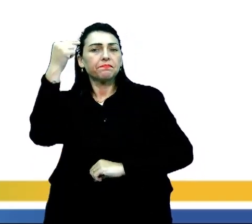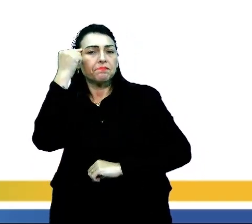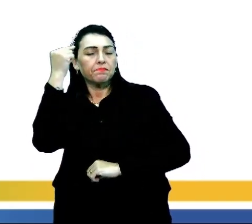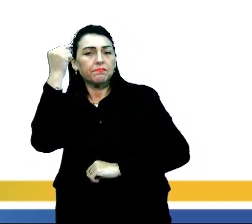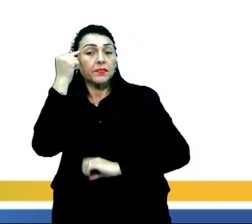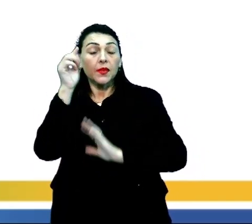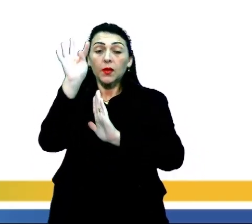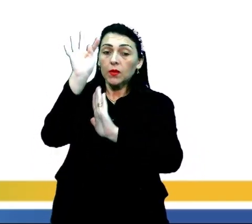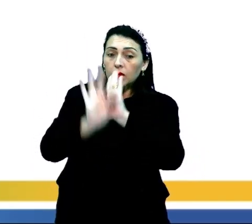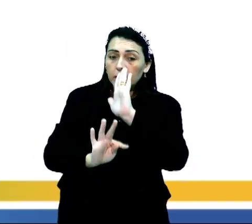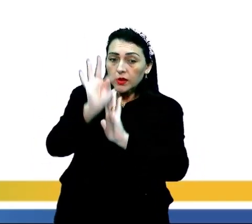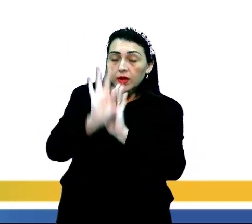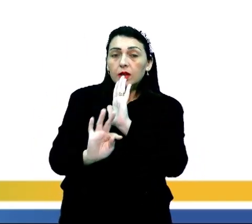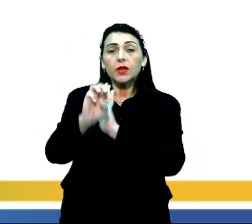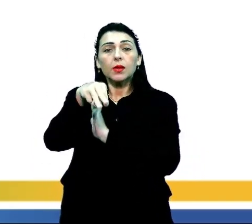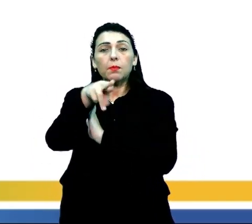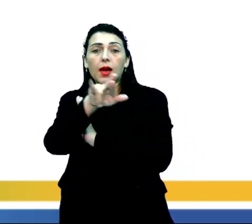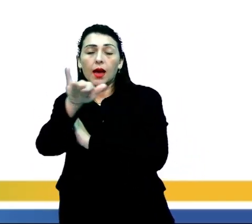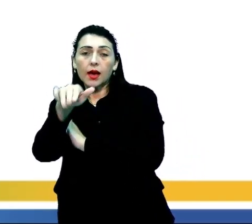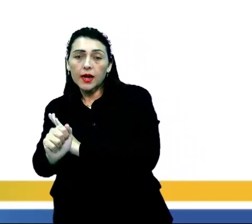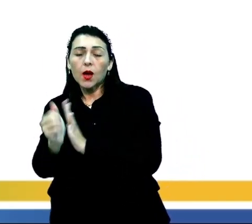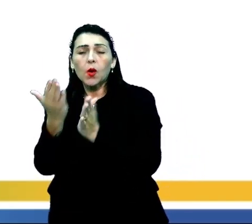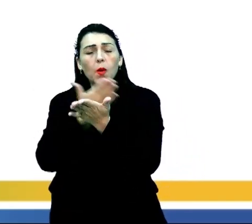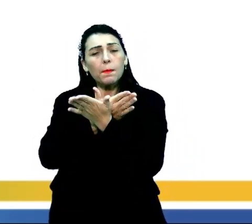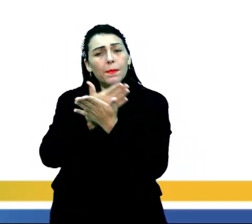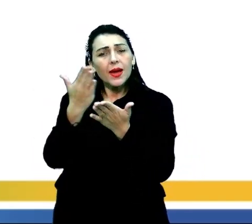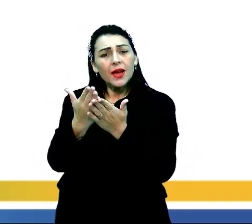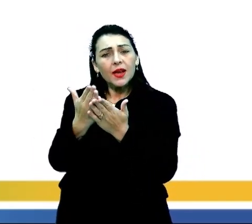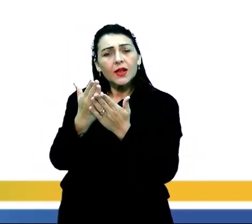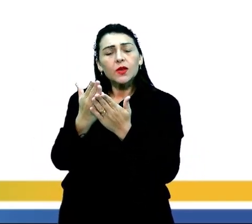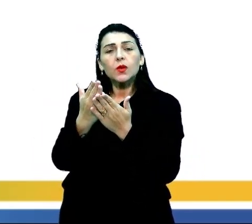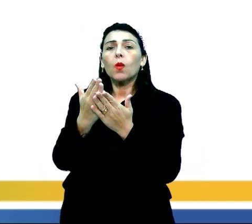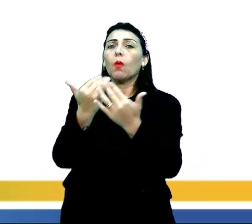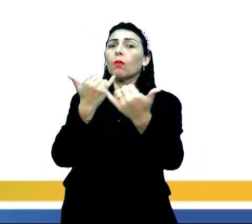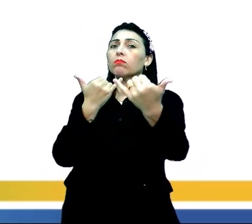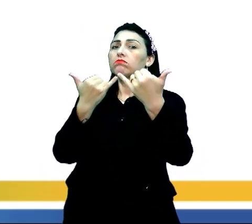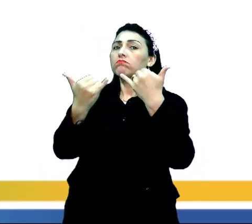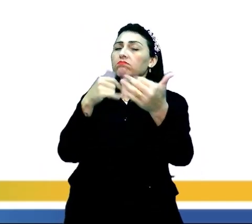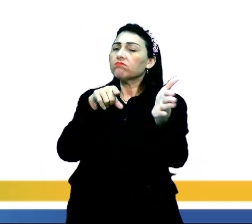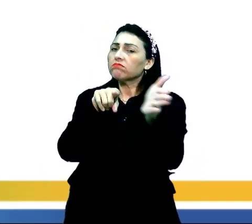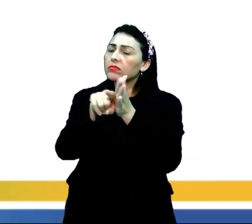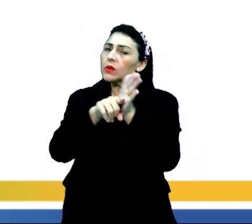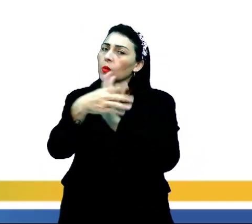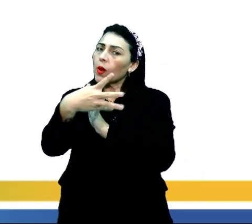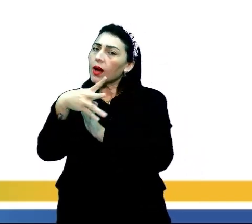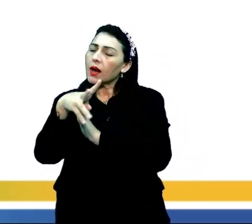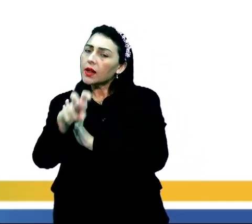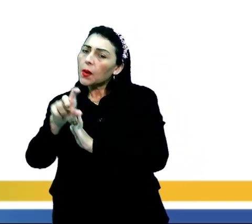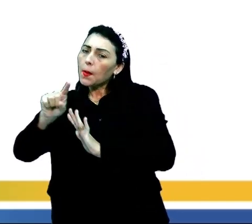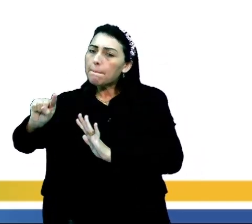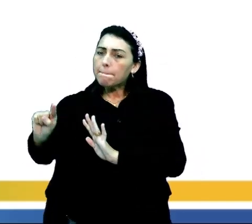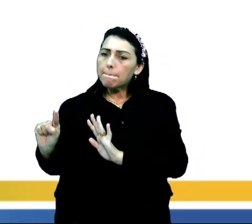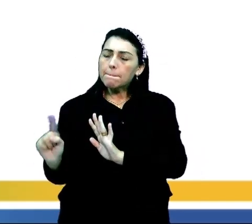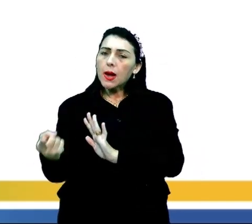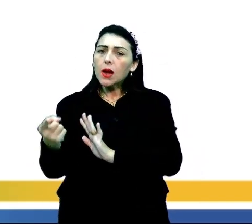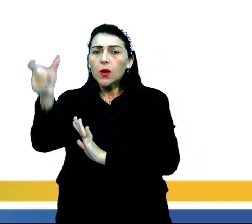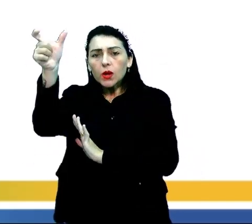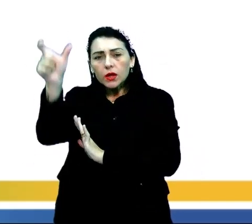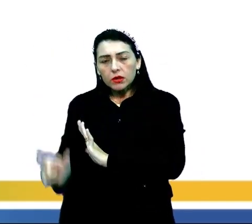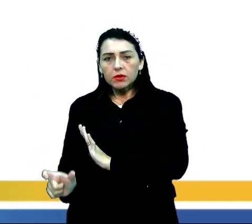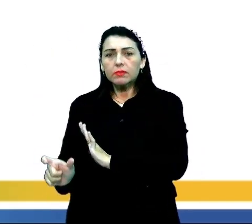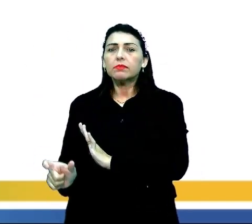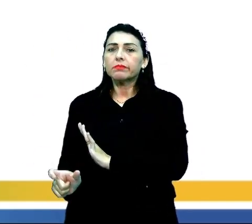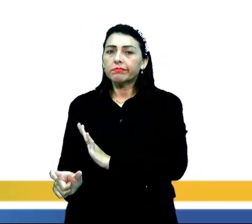que o texto da Maria Fernanda, ele começou com um dado estatístico. 45 milhões de